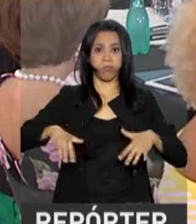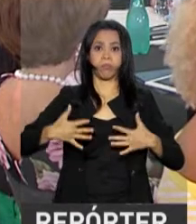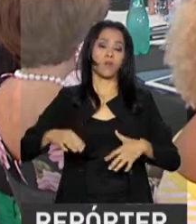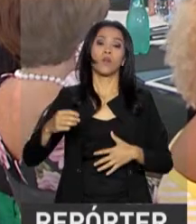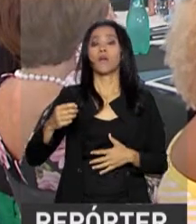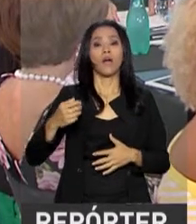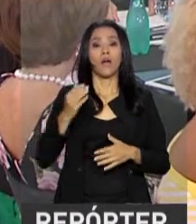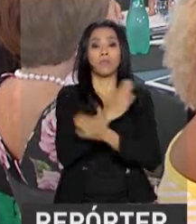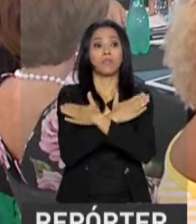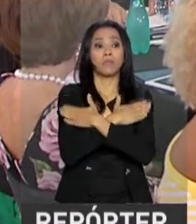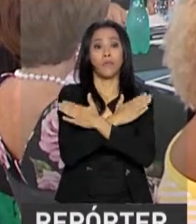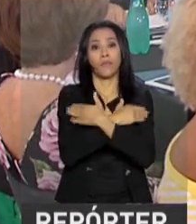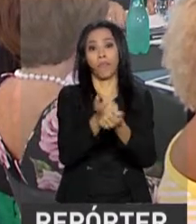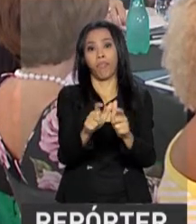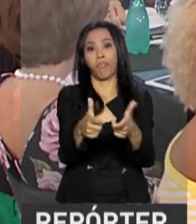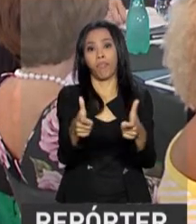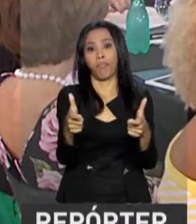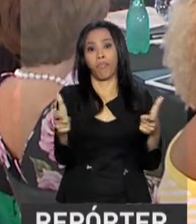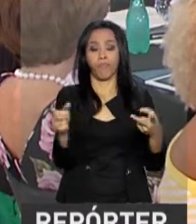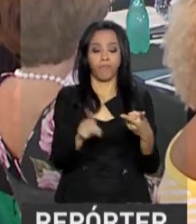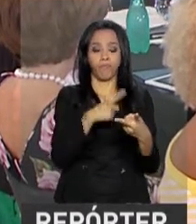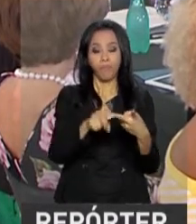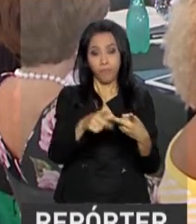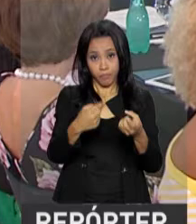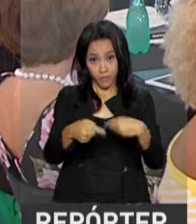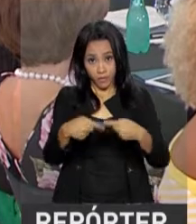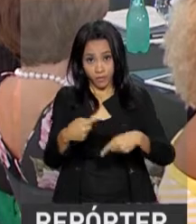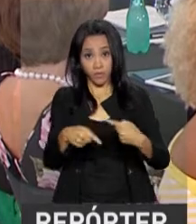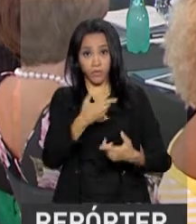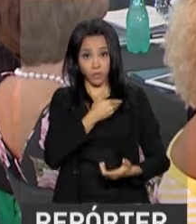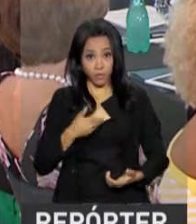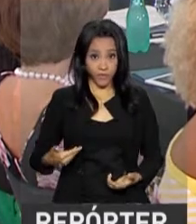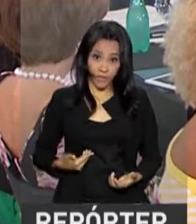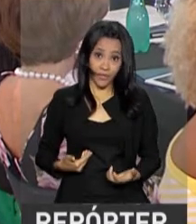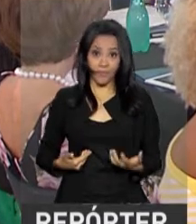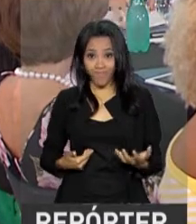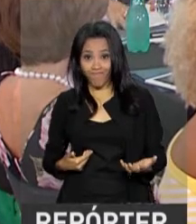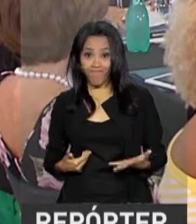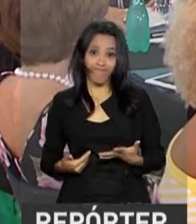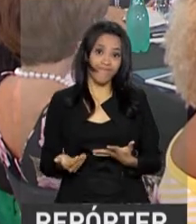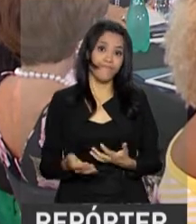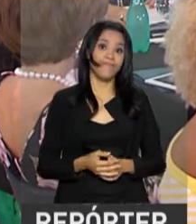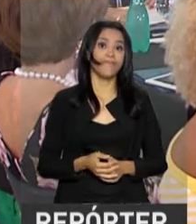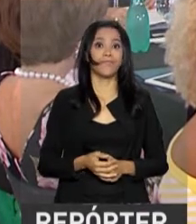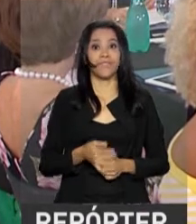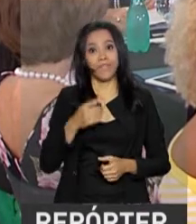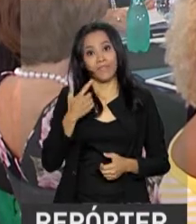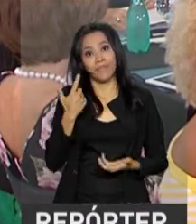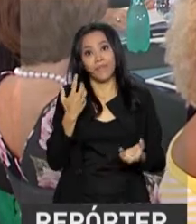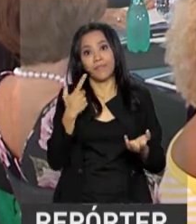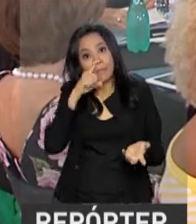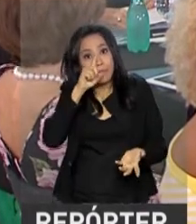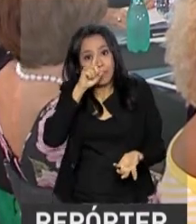e as políticas públicas em razão disso estavam seriamente ameaçadas